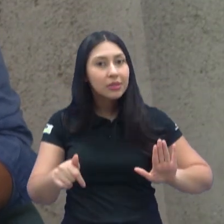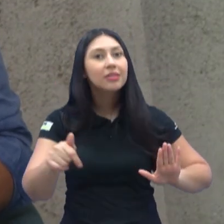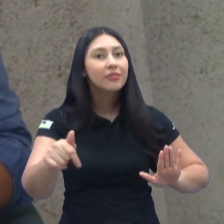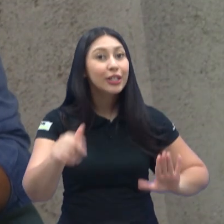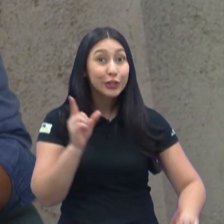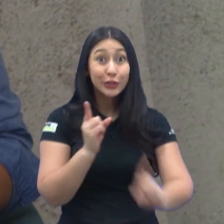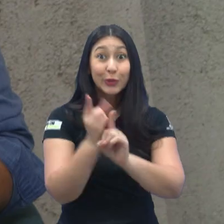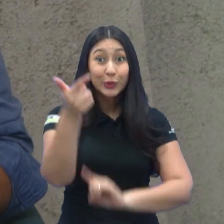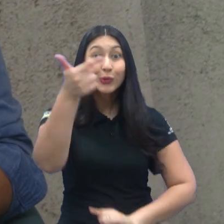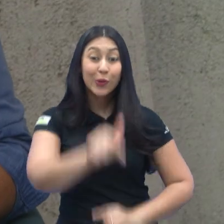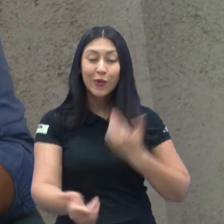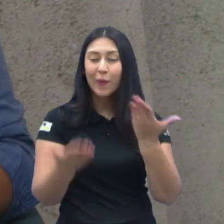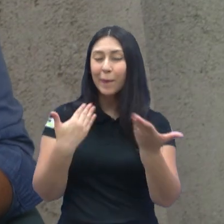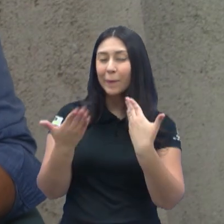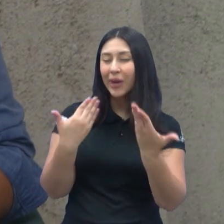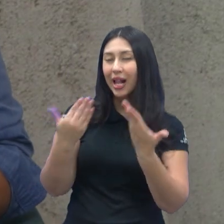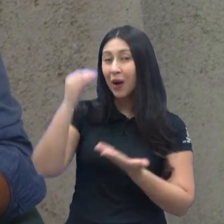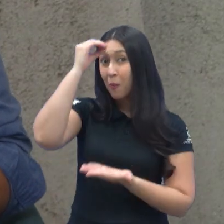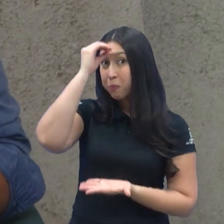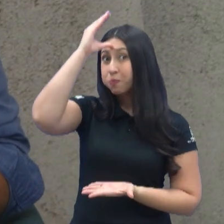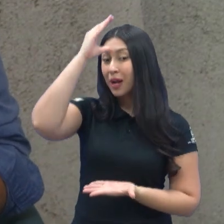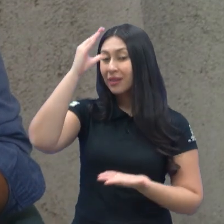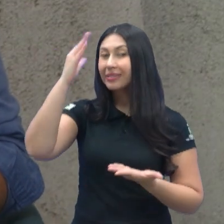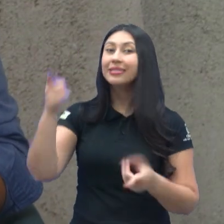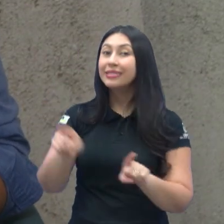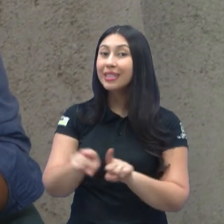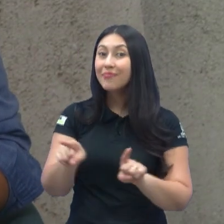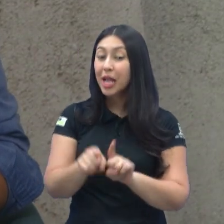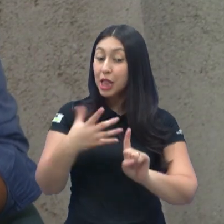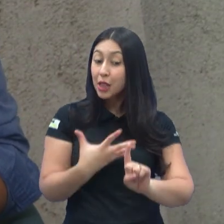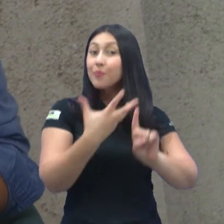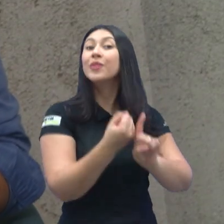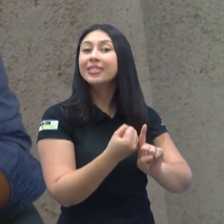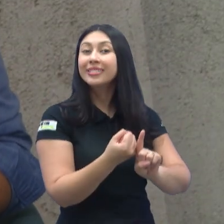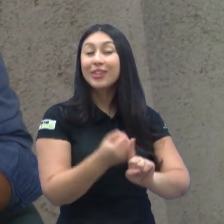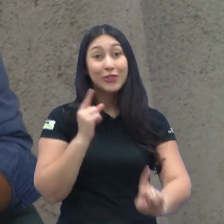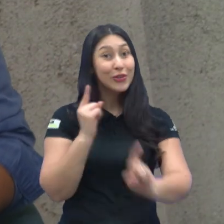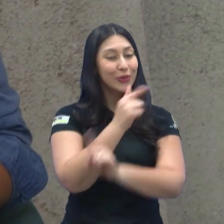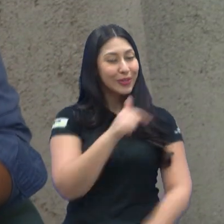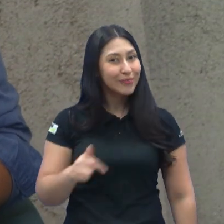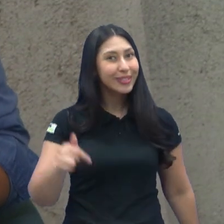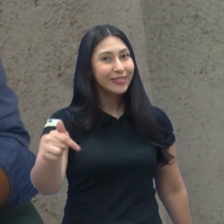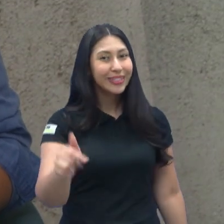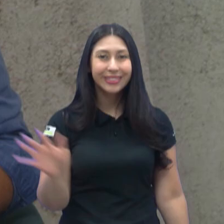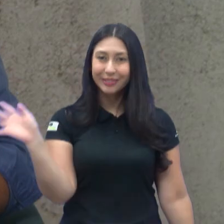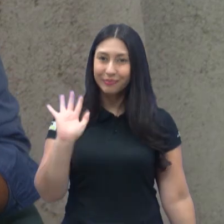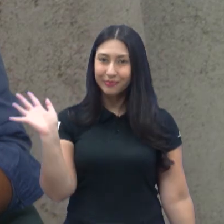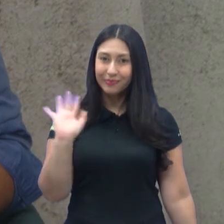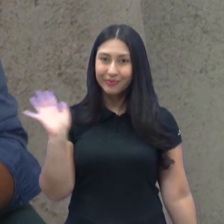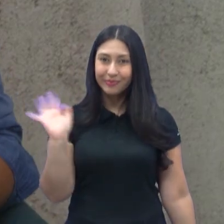mais conversa, conhecimento e muita inspiração. A gente se vê no próximo Estação Mercado. Tchau!